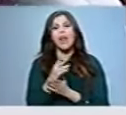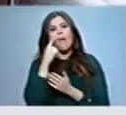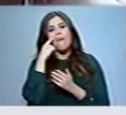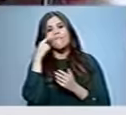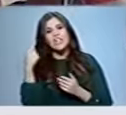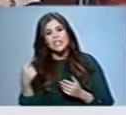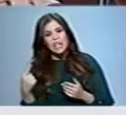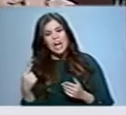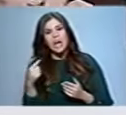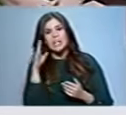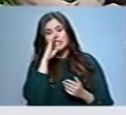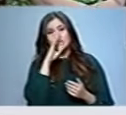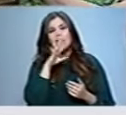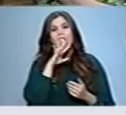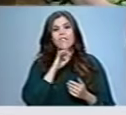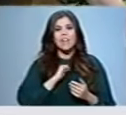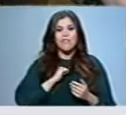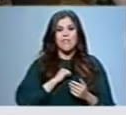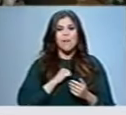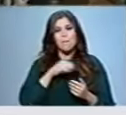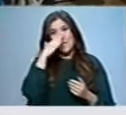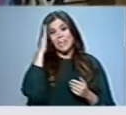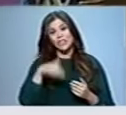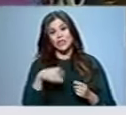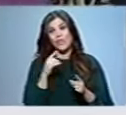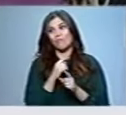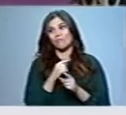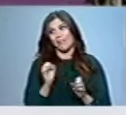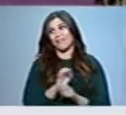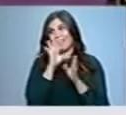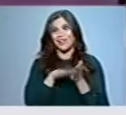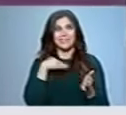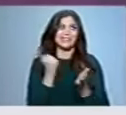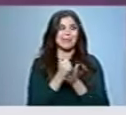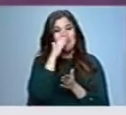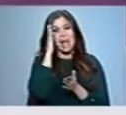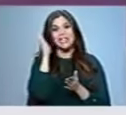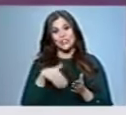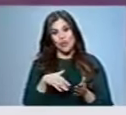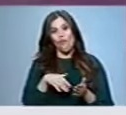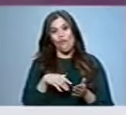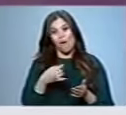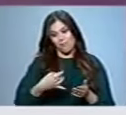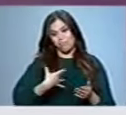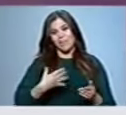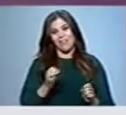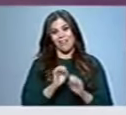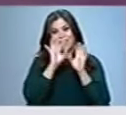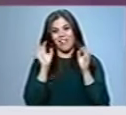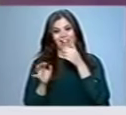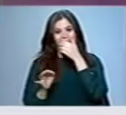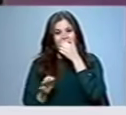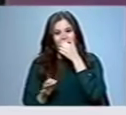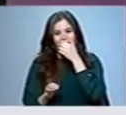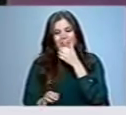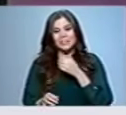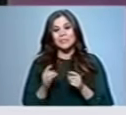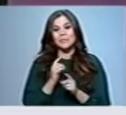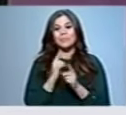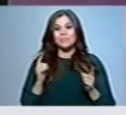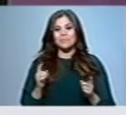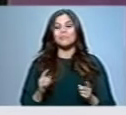mais novo, que vai ser sempre mais novo, porque ele não nasce com 20 anos. Tenho a impressão. Tenho a impressão de teres razão. Vais ter que criar, sim, ok? Sim. Porque depende